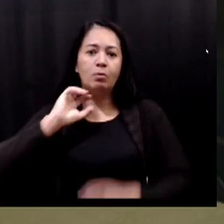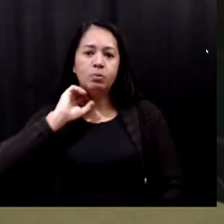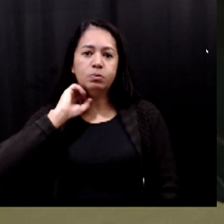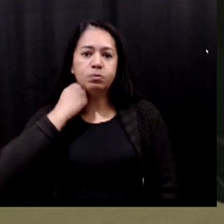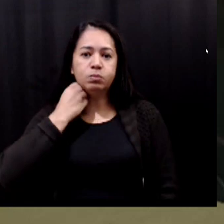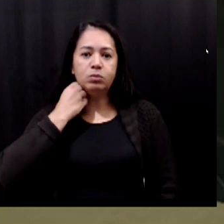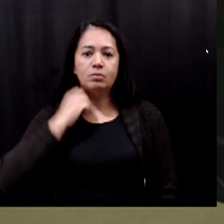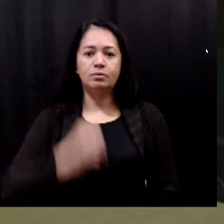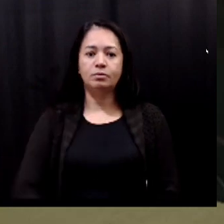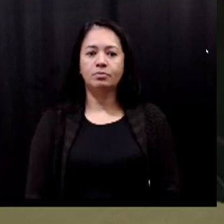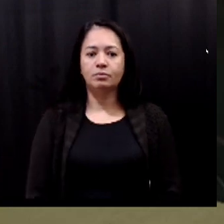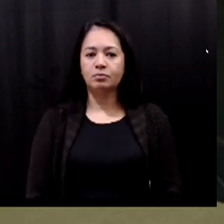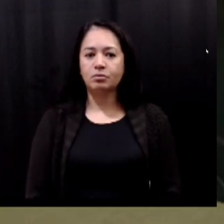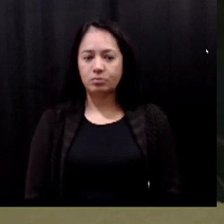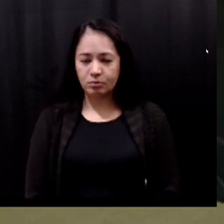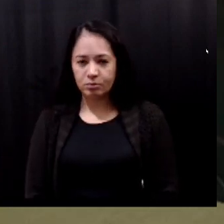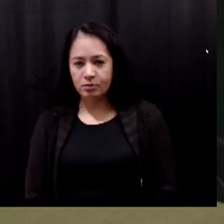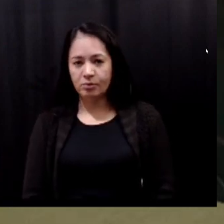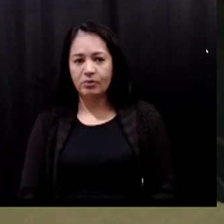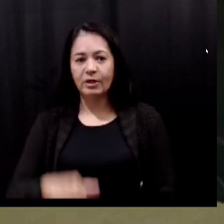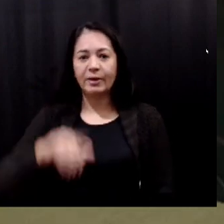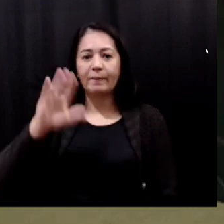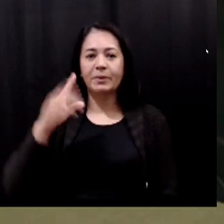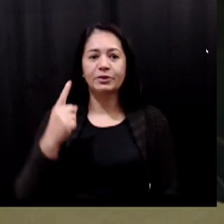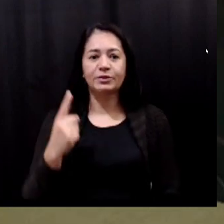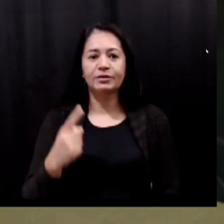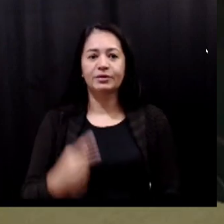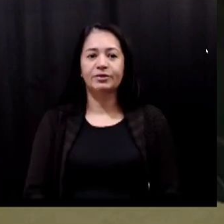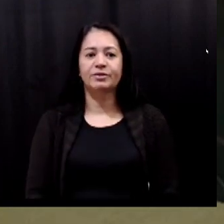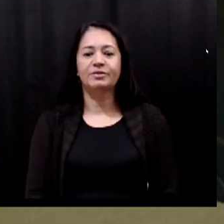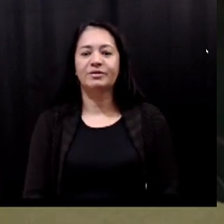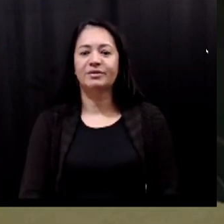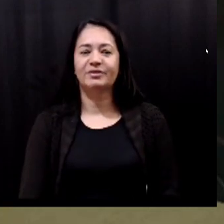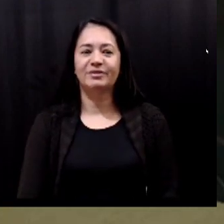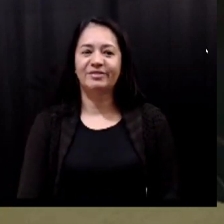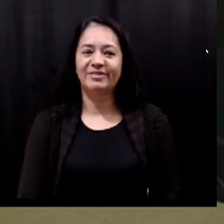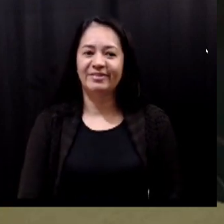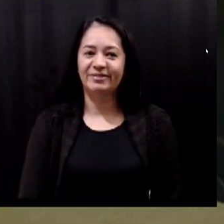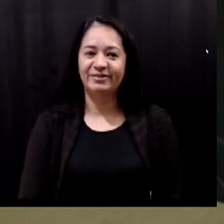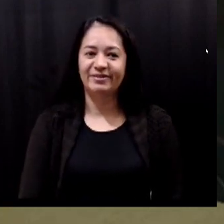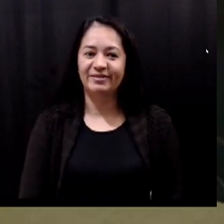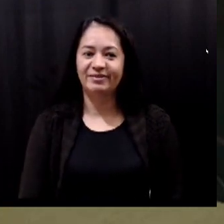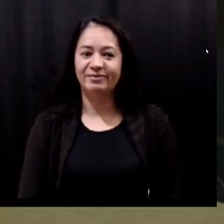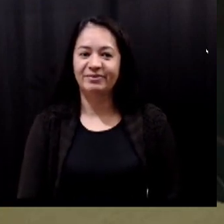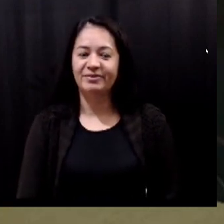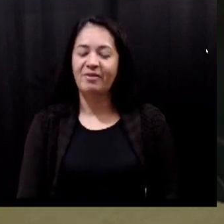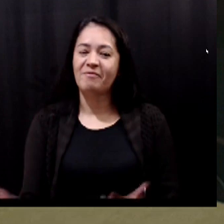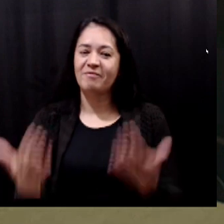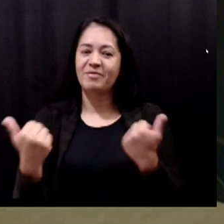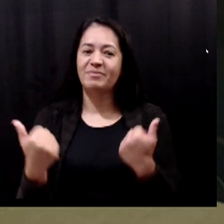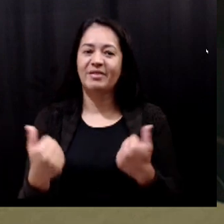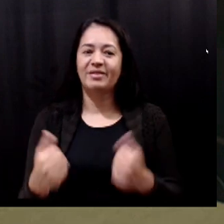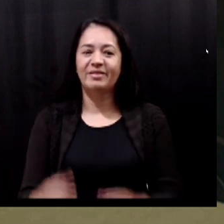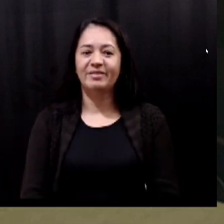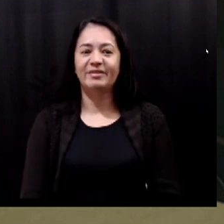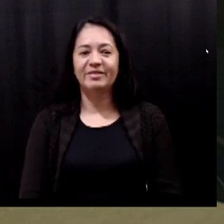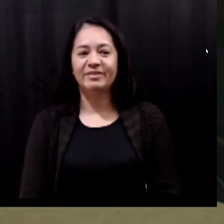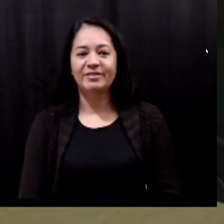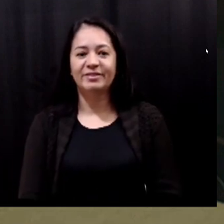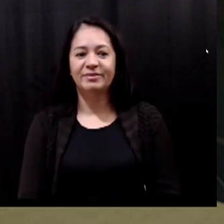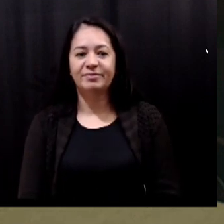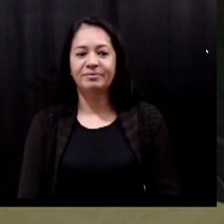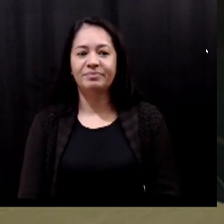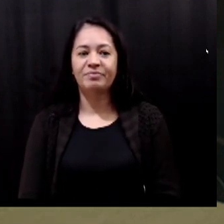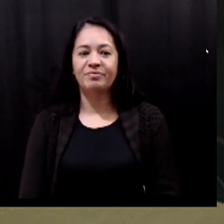dá tempo para mais uma e depois a gente já vai para as considerações finais, né? Então vamos lá, pode colocar a produção para gente. Quem é que